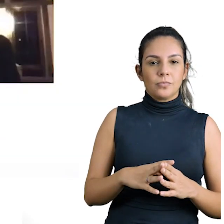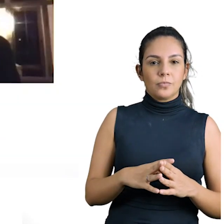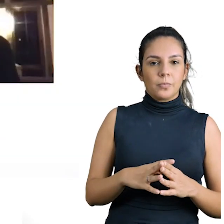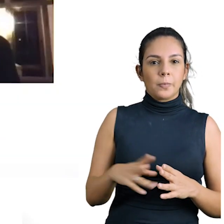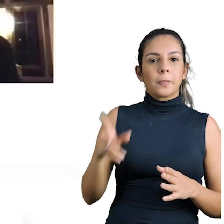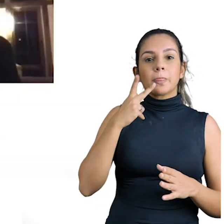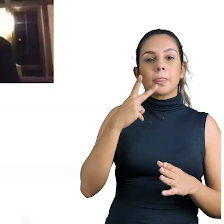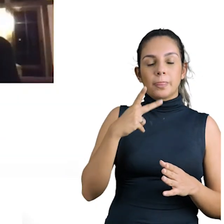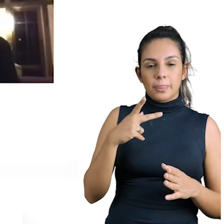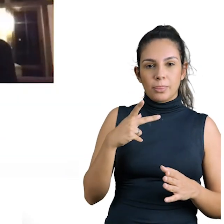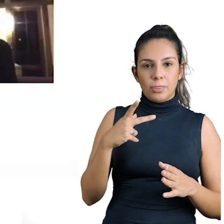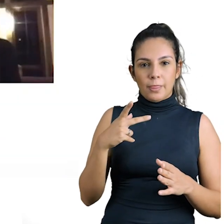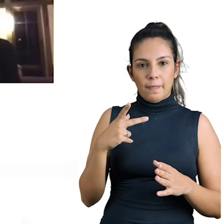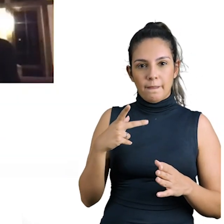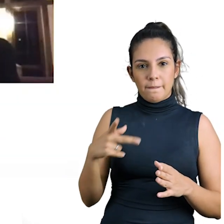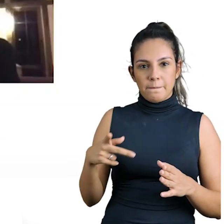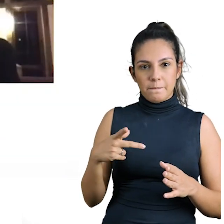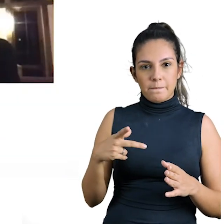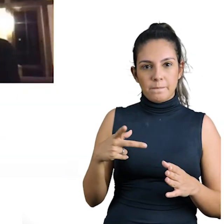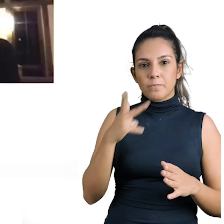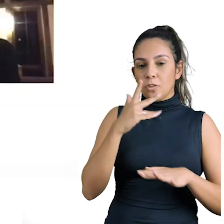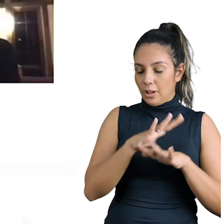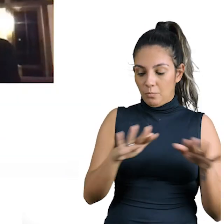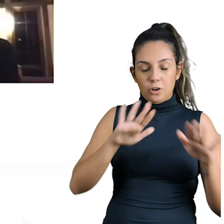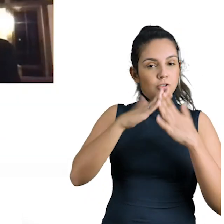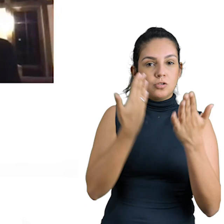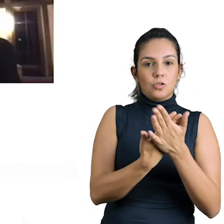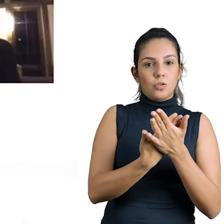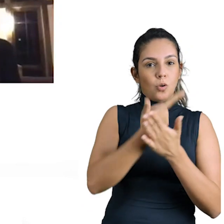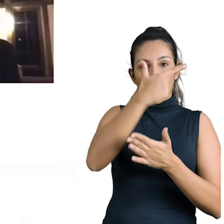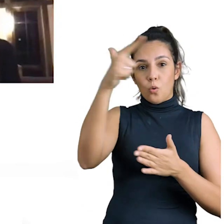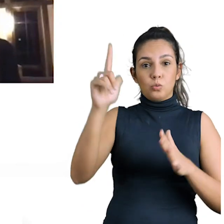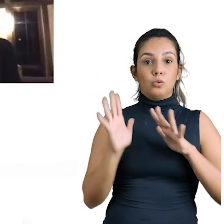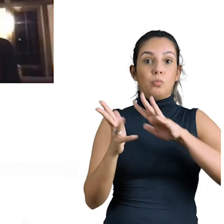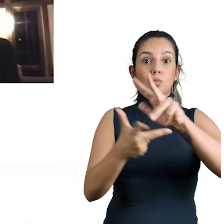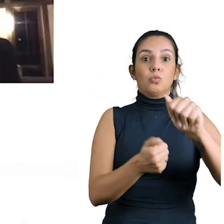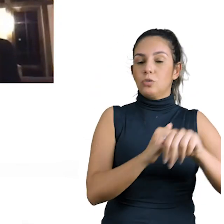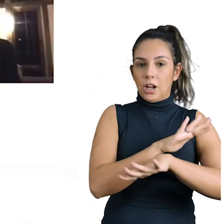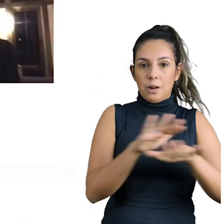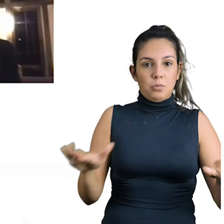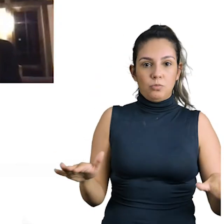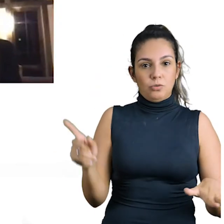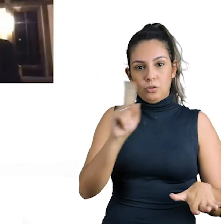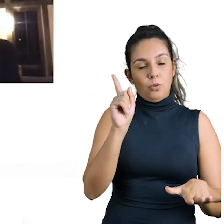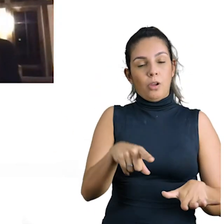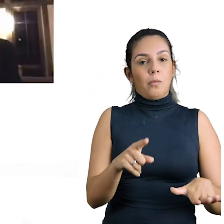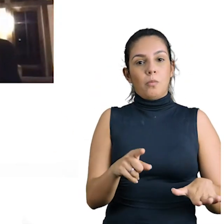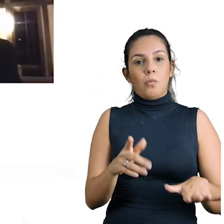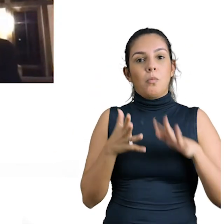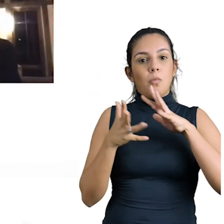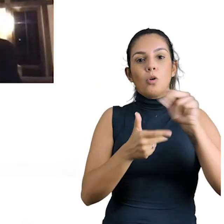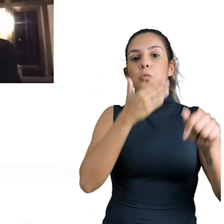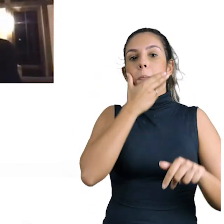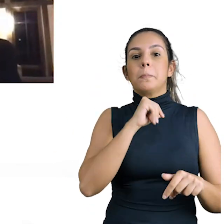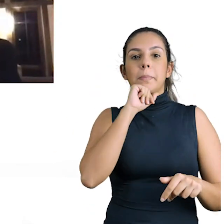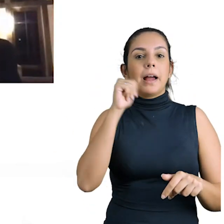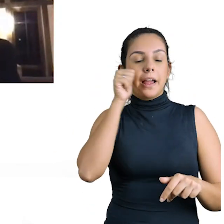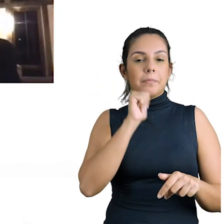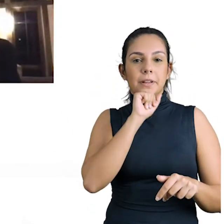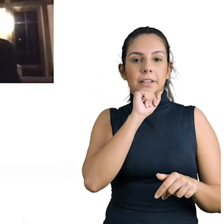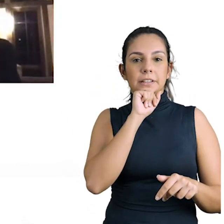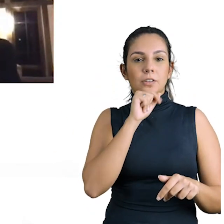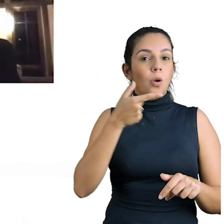ia para a escola agora, e pronto, na Folha de São Paulo. Acabou. Escola é outro mundo. Acabou, não é o mundo do pai e da mãe